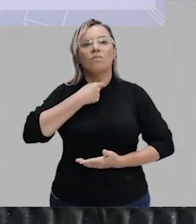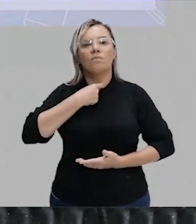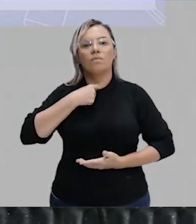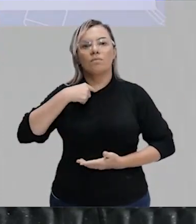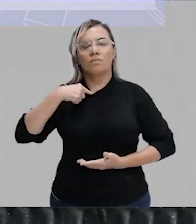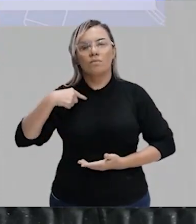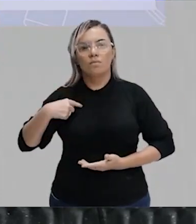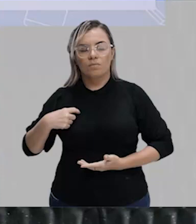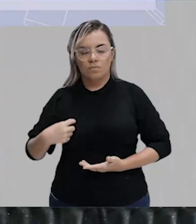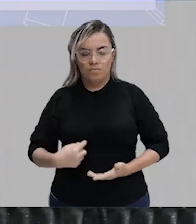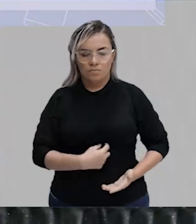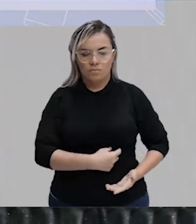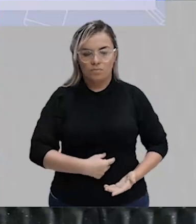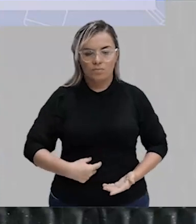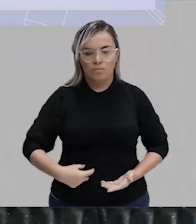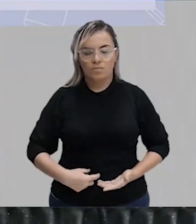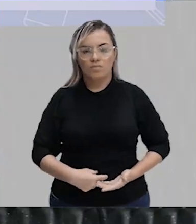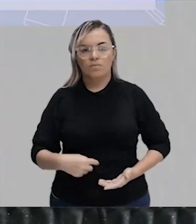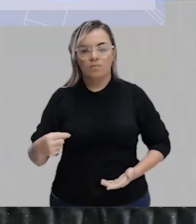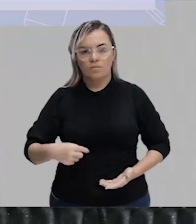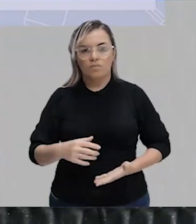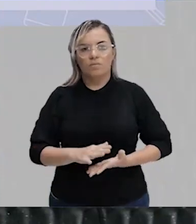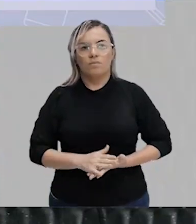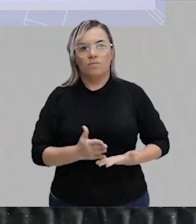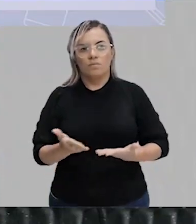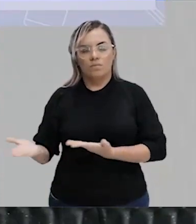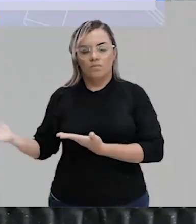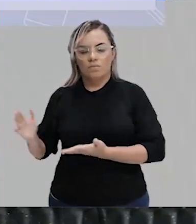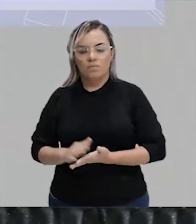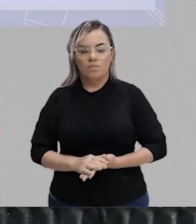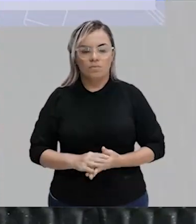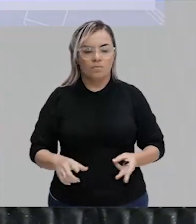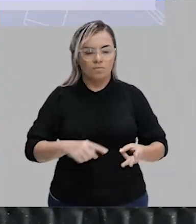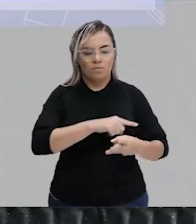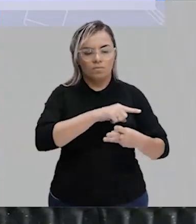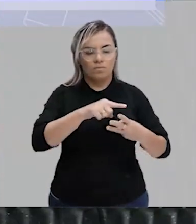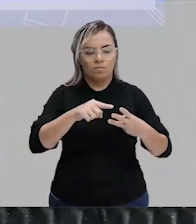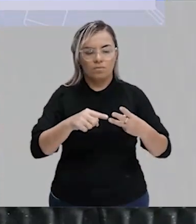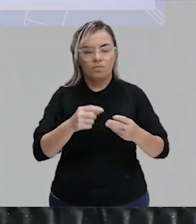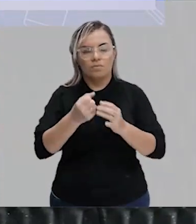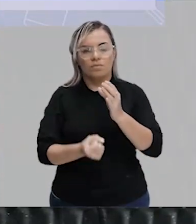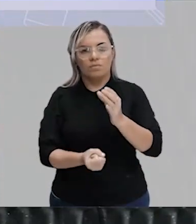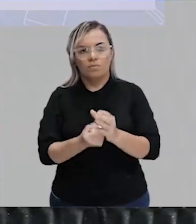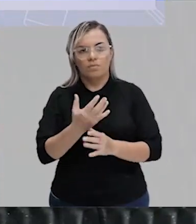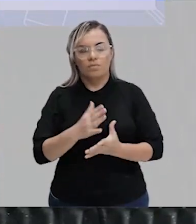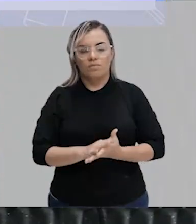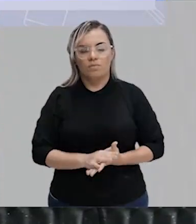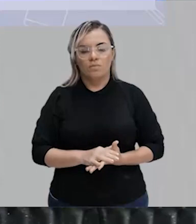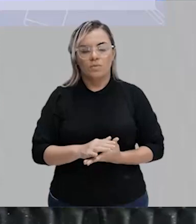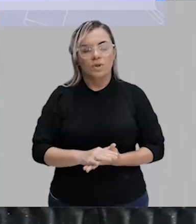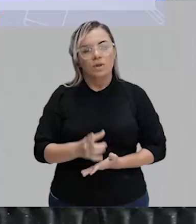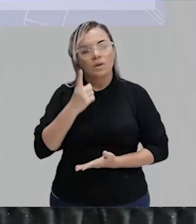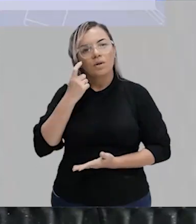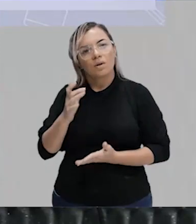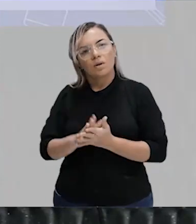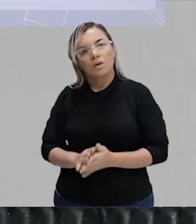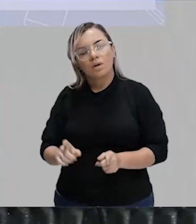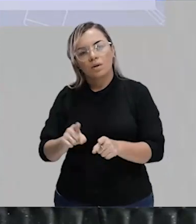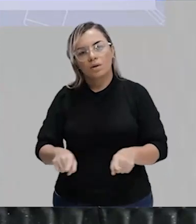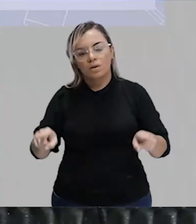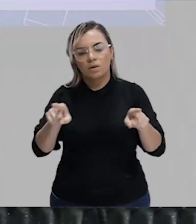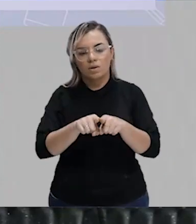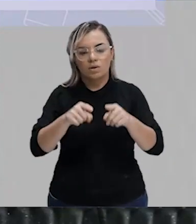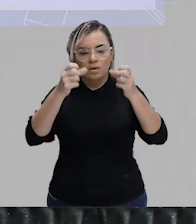Então, na gastrulação, esses 3 folhetos embrionários são formados. E é interessante a gente salientar aqui que ele está falando